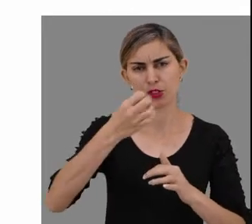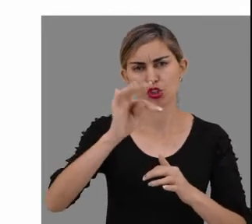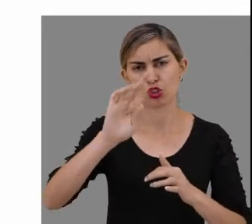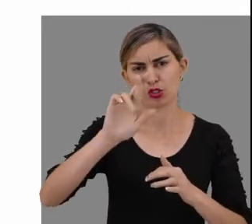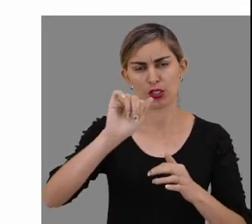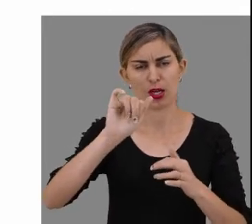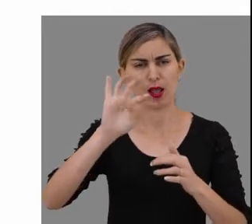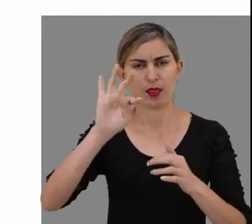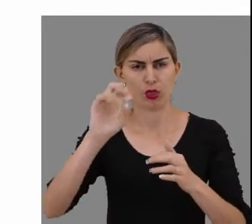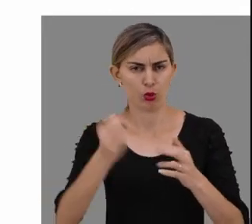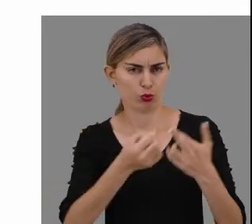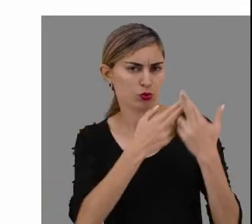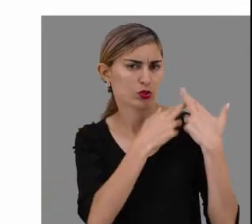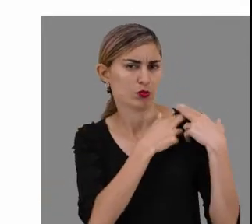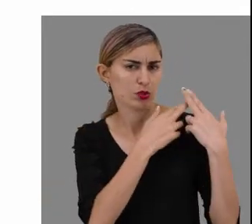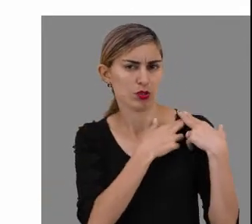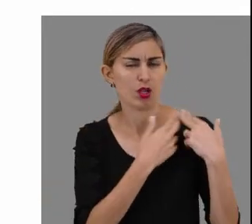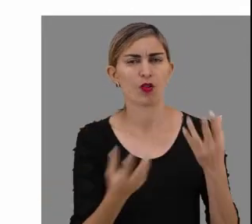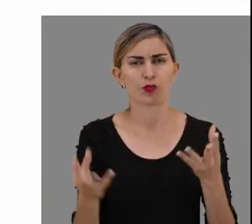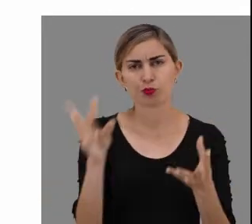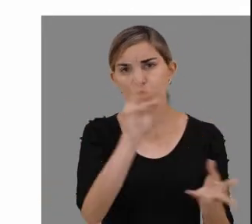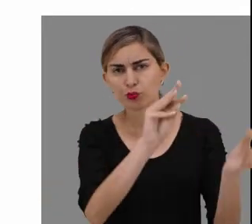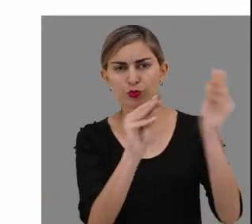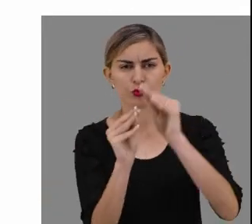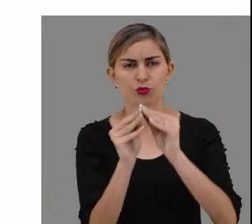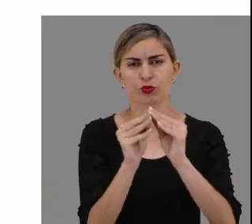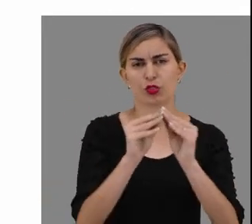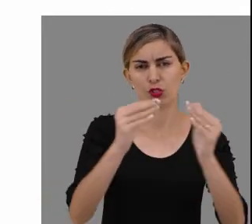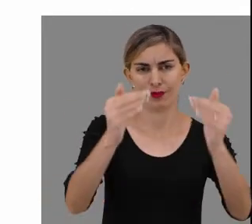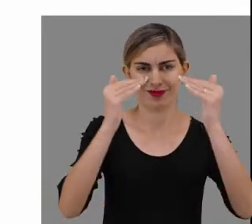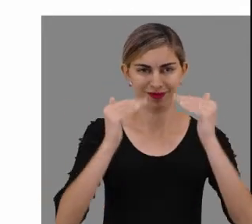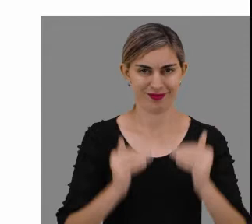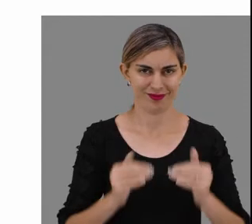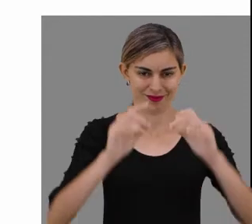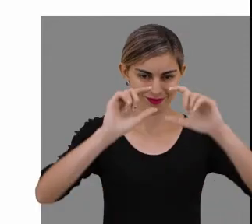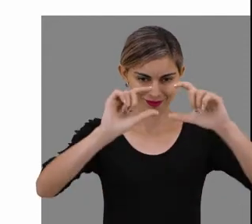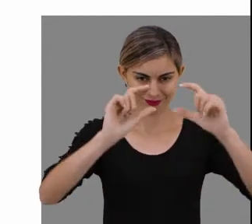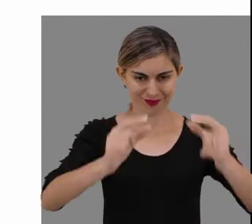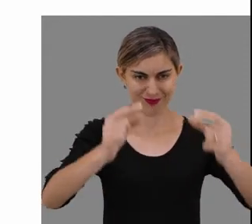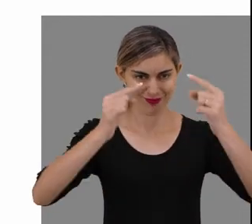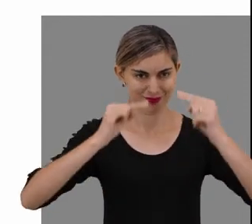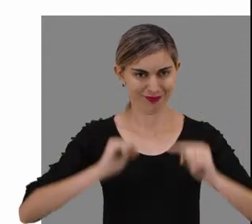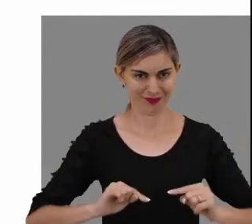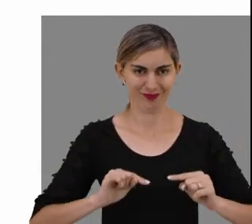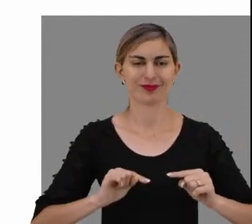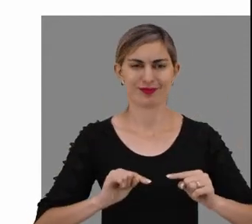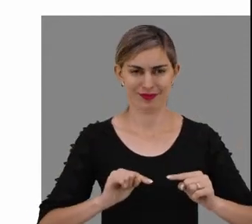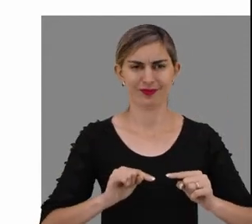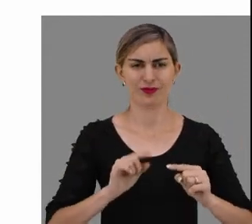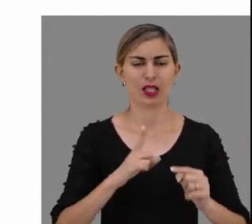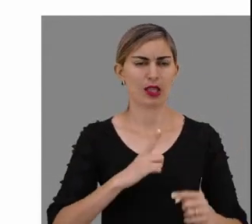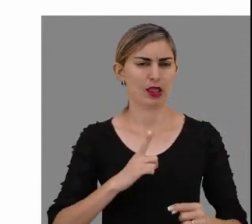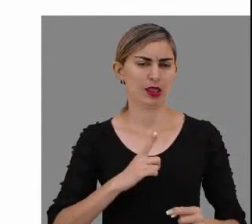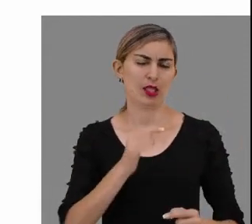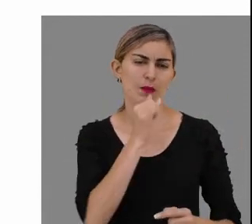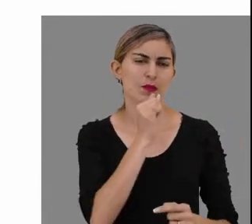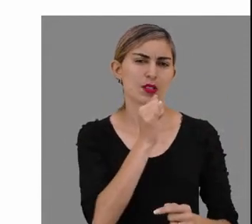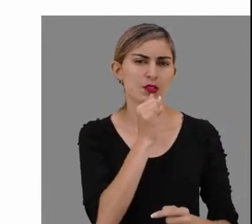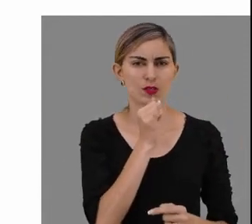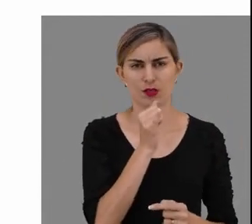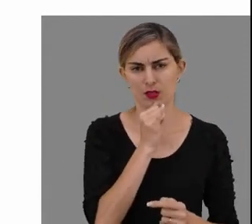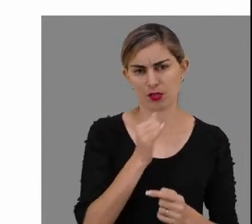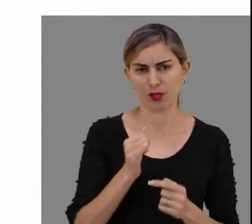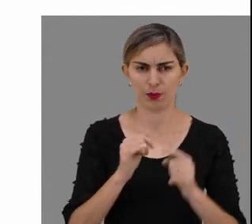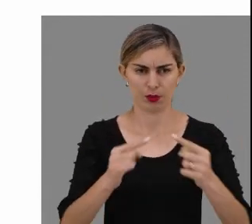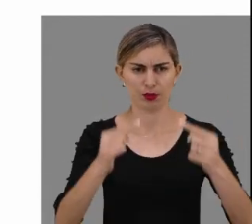abstratos, as responsabilidades de implementá-los é da subclasse que herdar a classe abstrata. Nós temos,